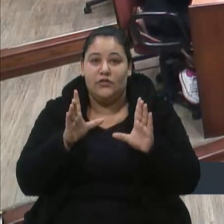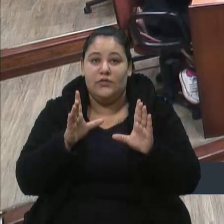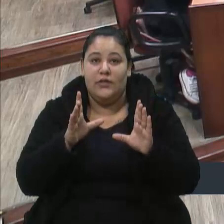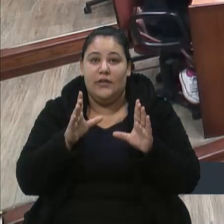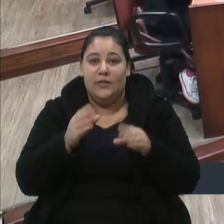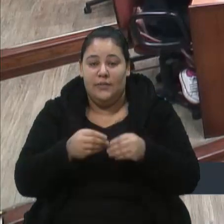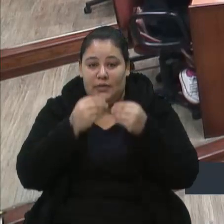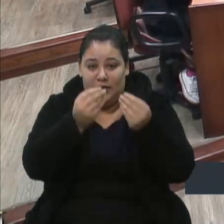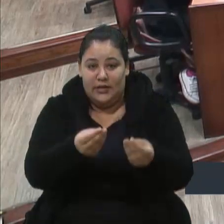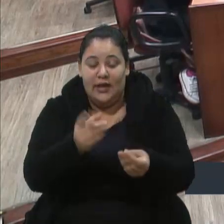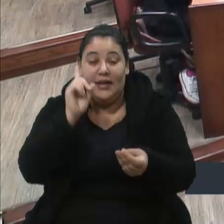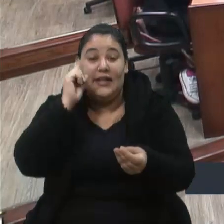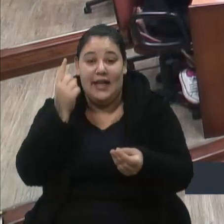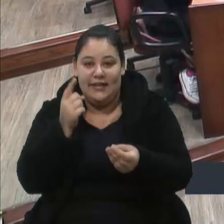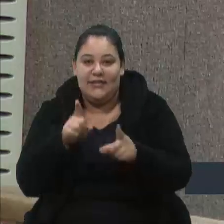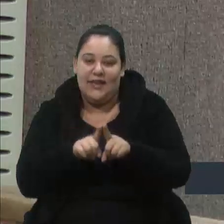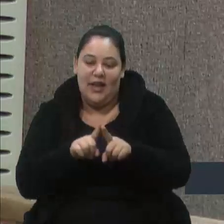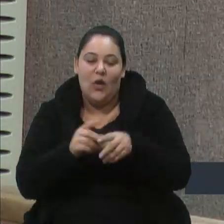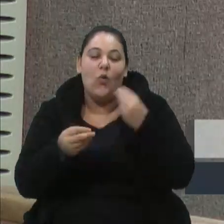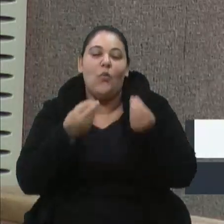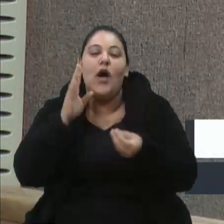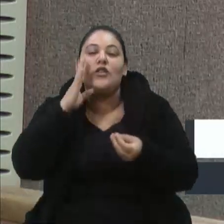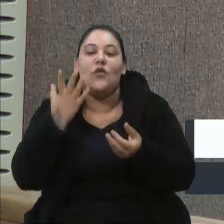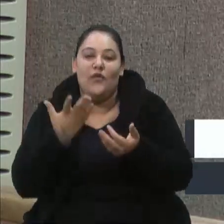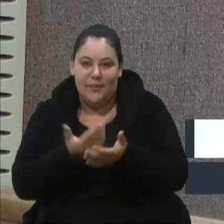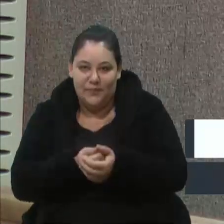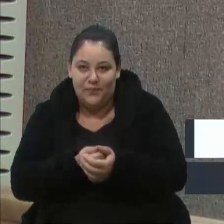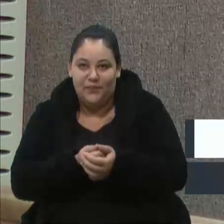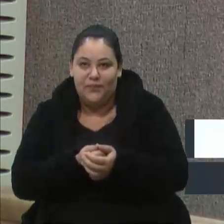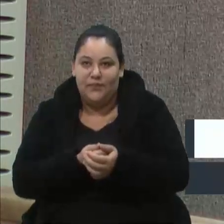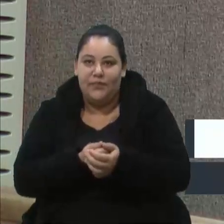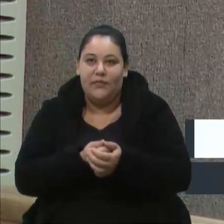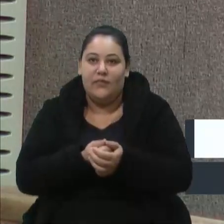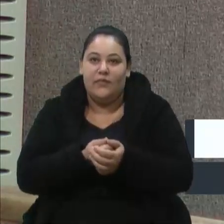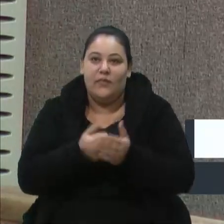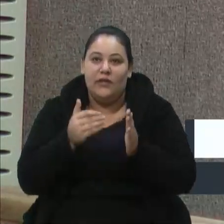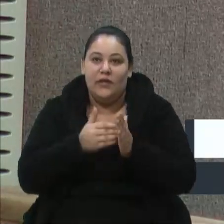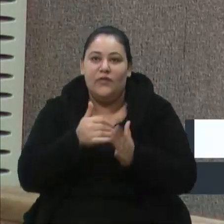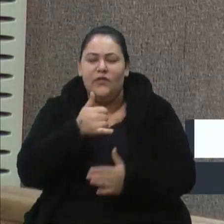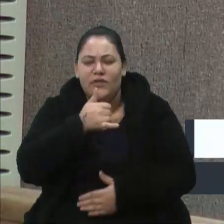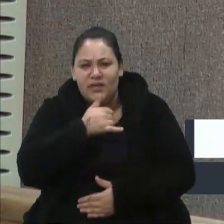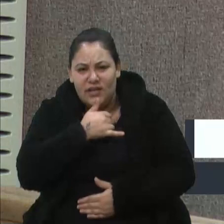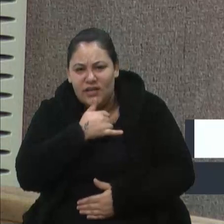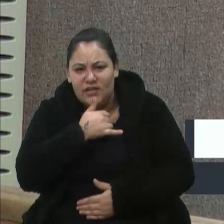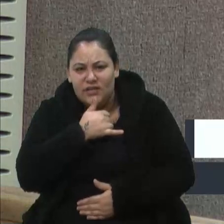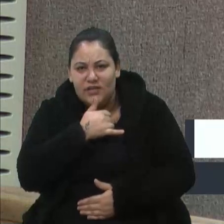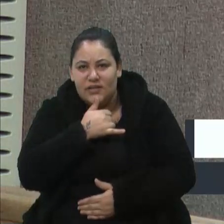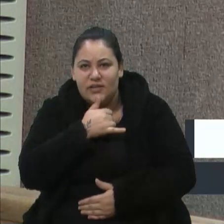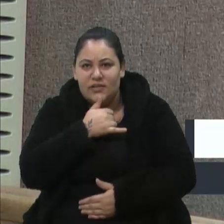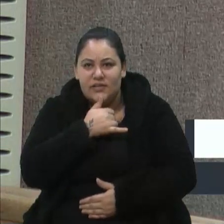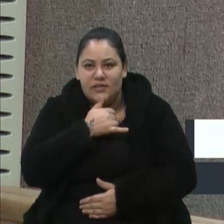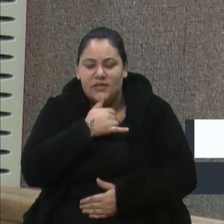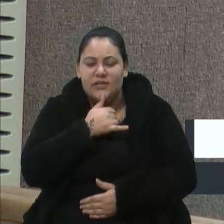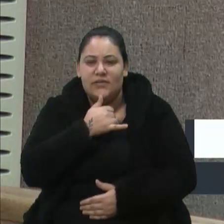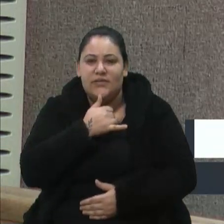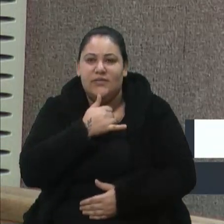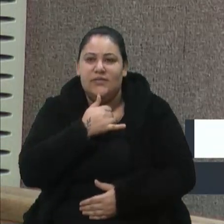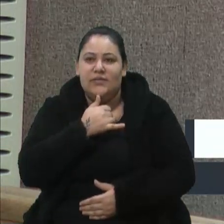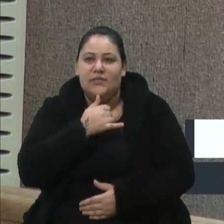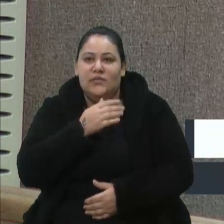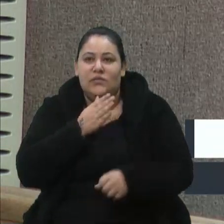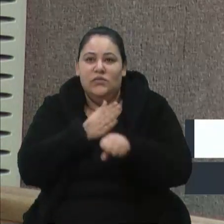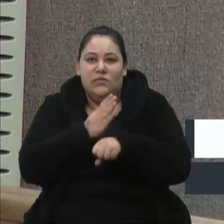ideias, soluções, né? Até fico triste com o oportunismo político que se